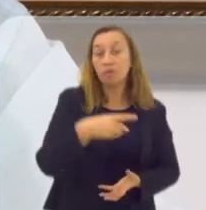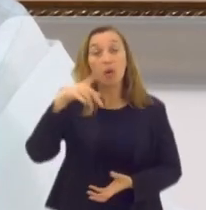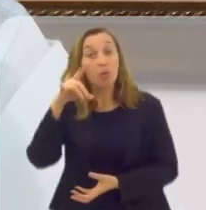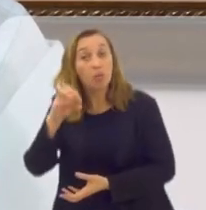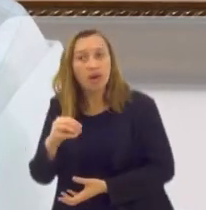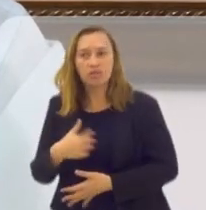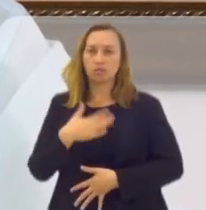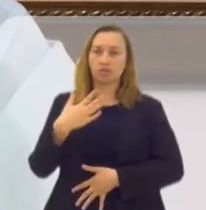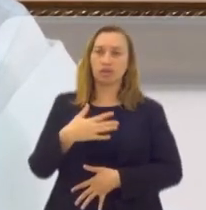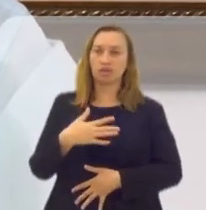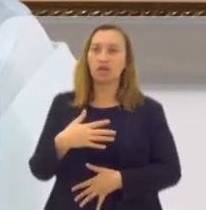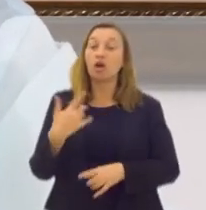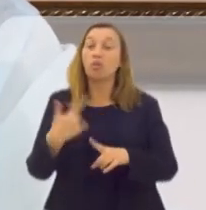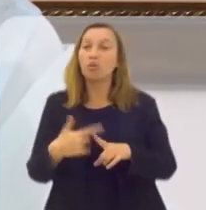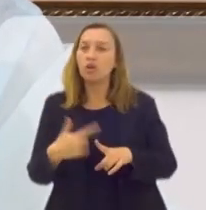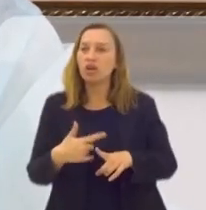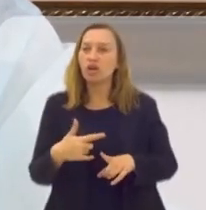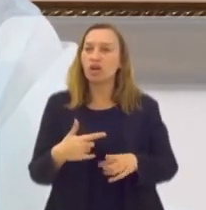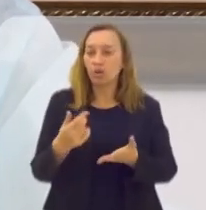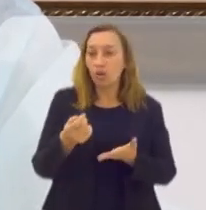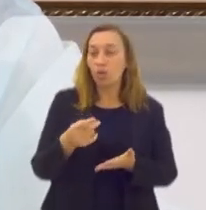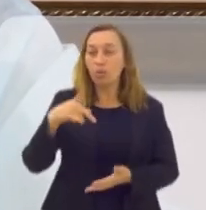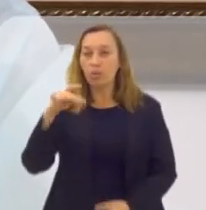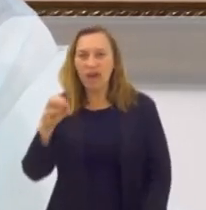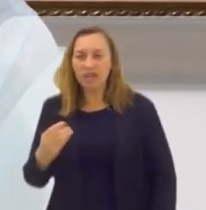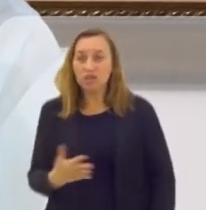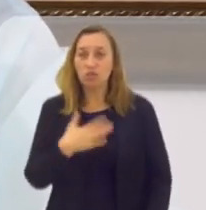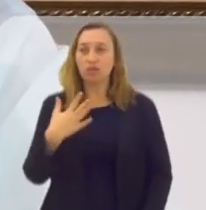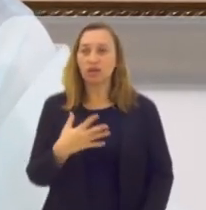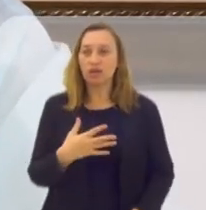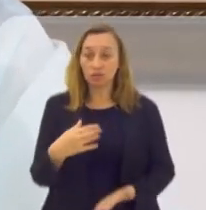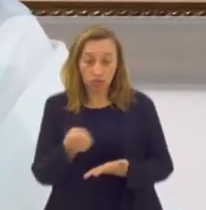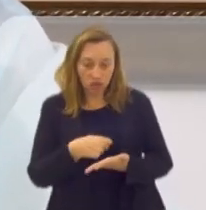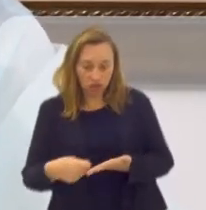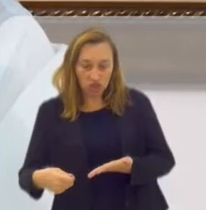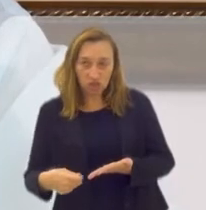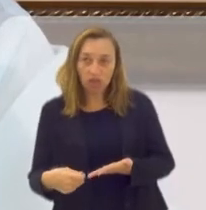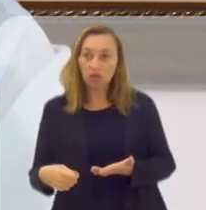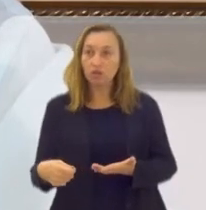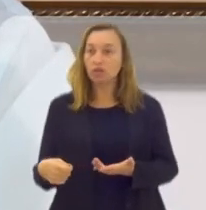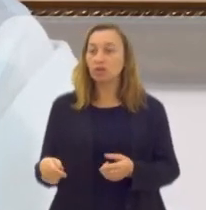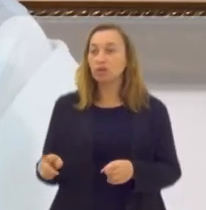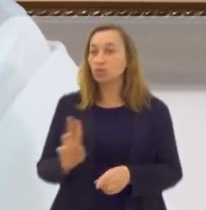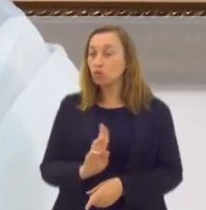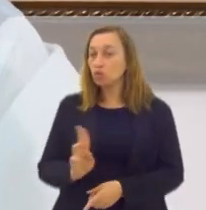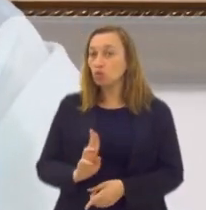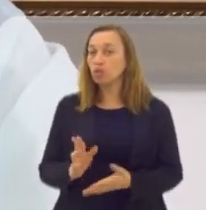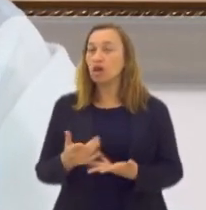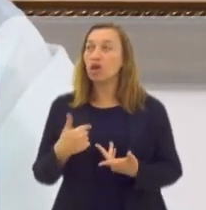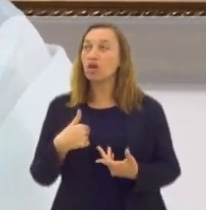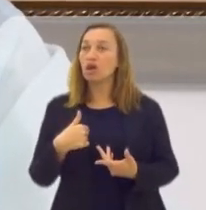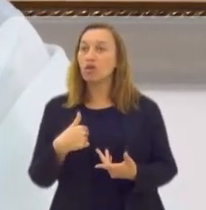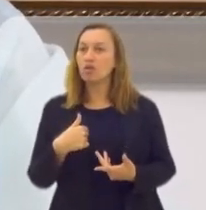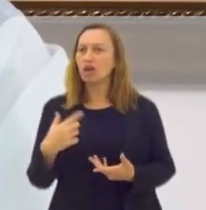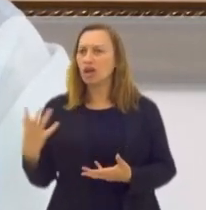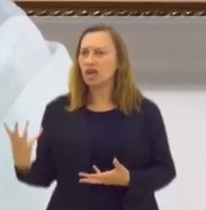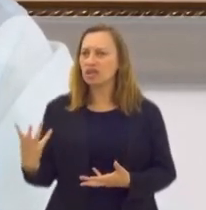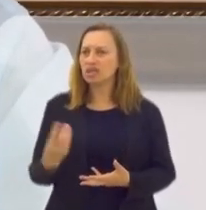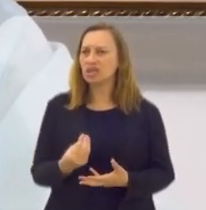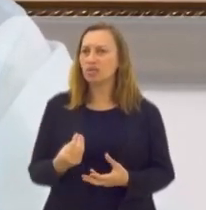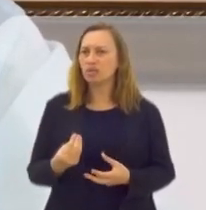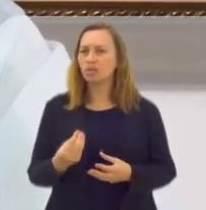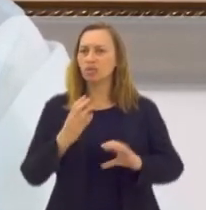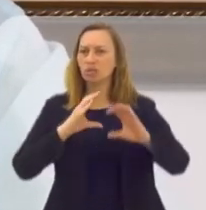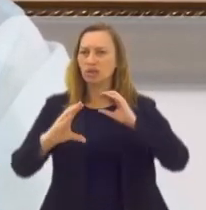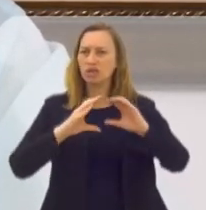muitíssimo surpreendente. Porque o médium se surpreende com o que está escrito, ele se surpreende com a assinatura. Eu recebi uma comunicação